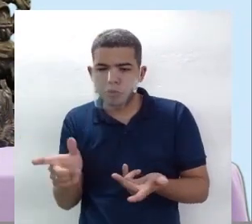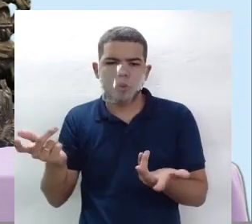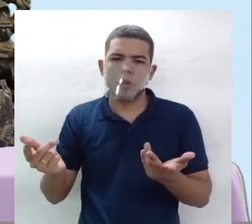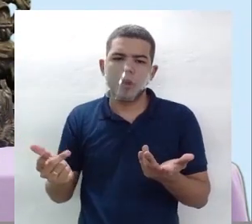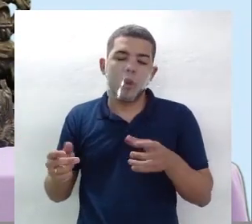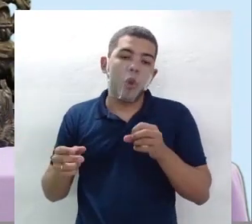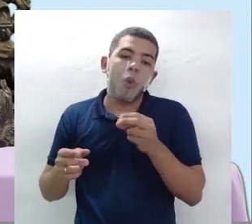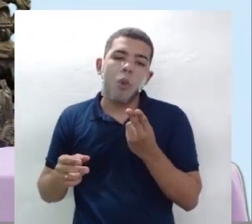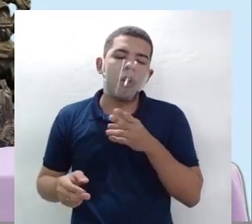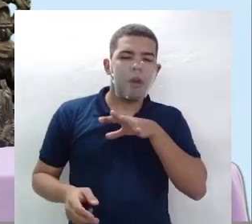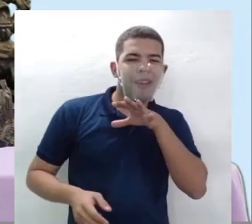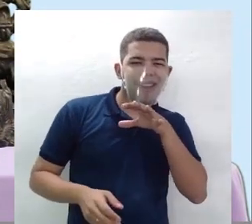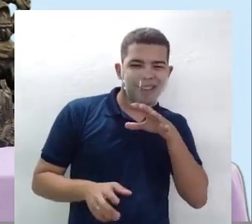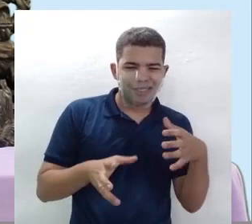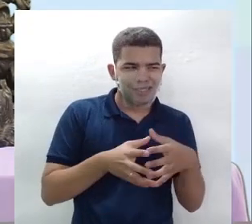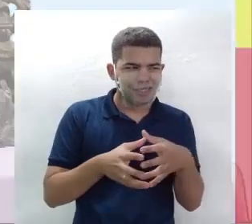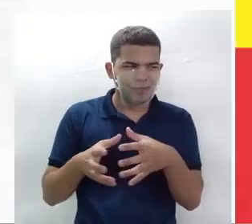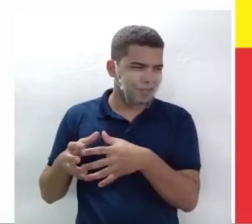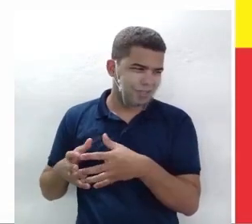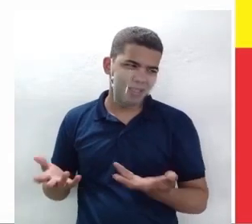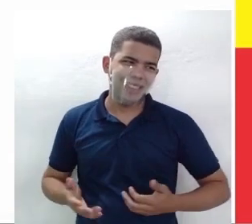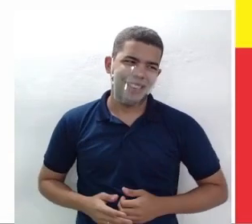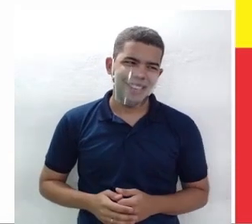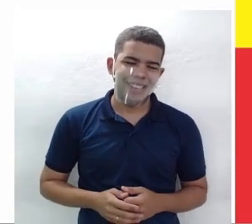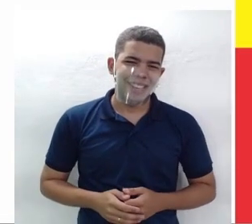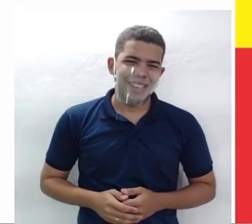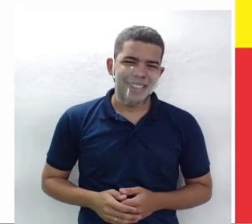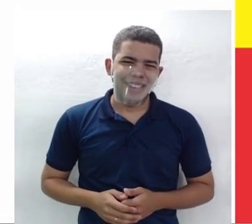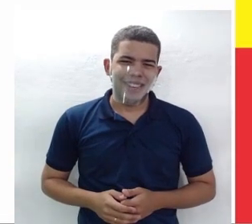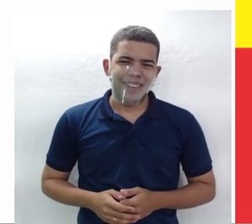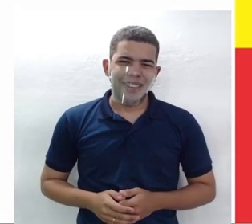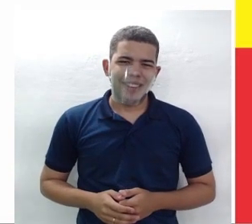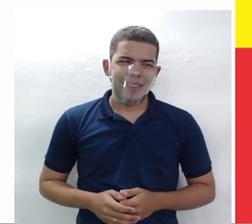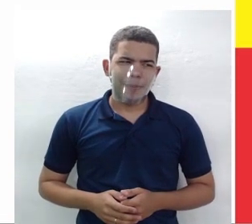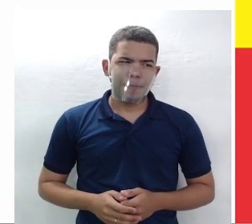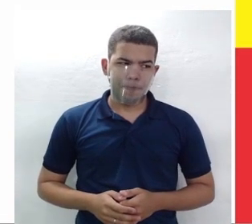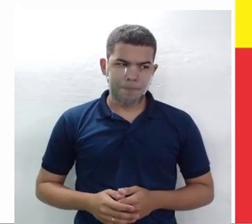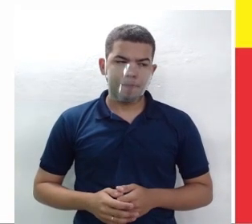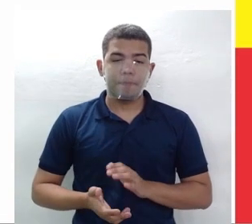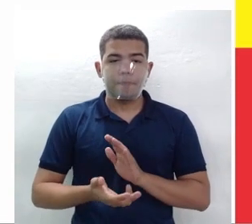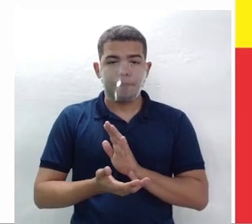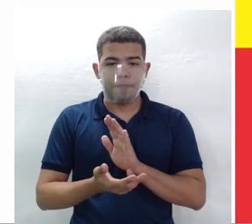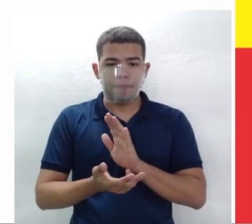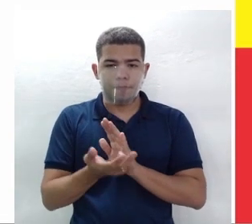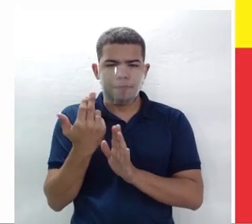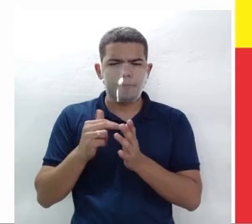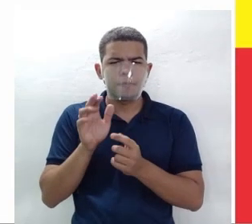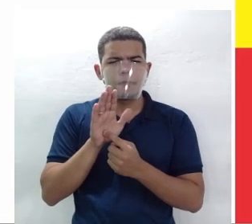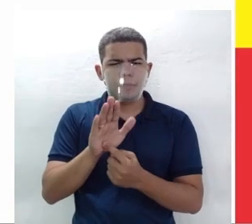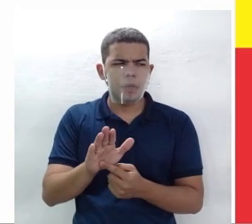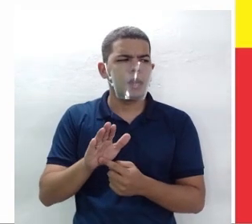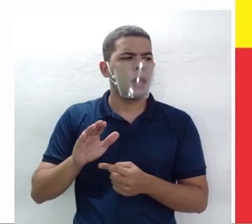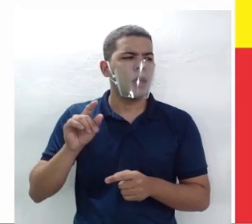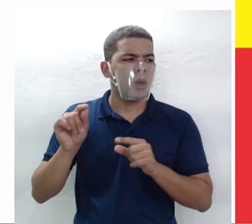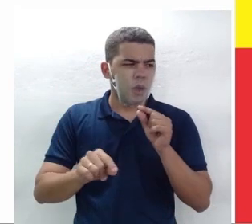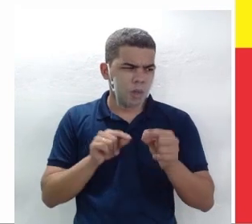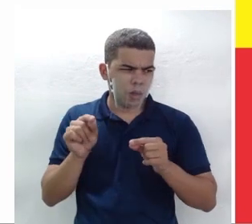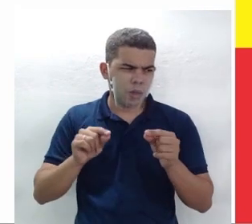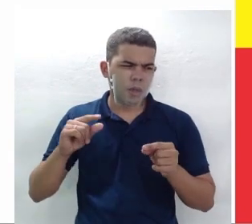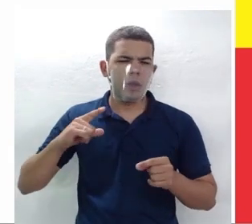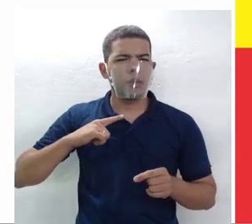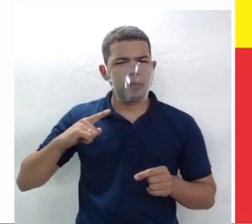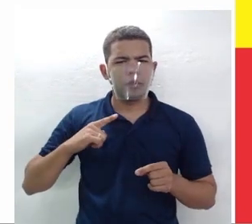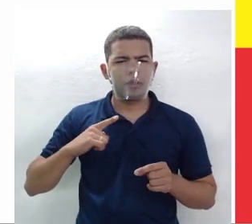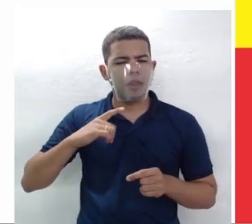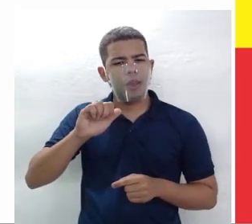vocês viram, a gente viu uma espécie que está em extinção, que no caso é da